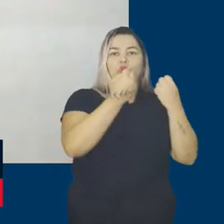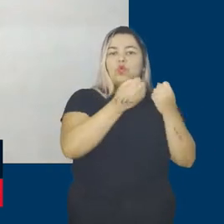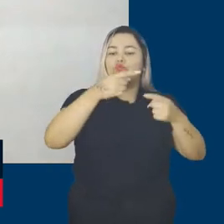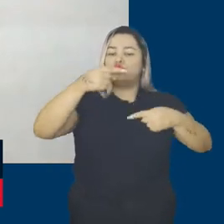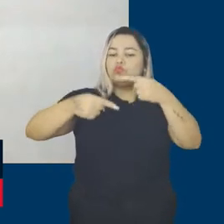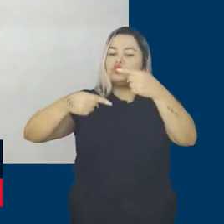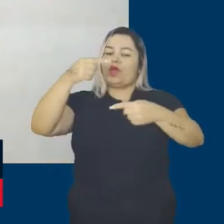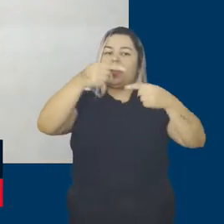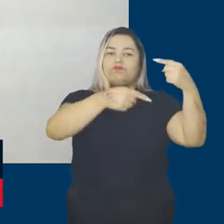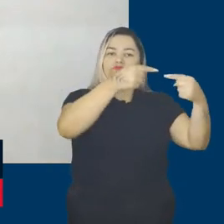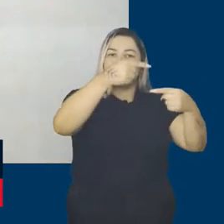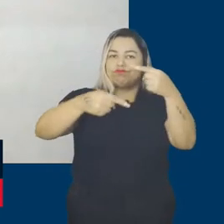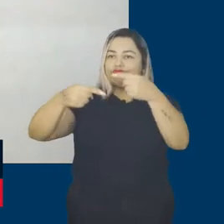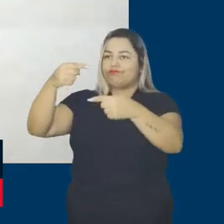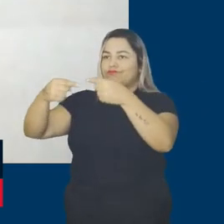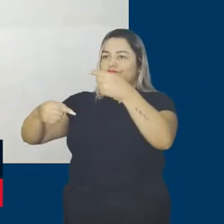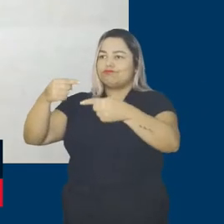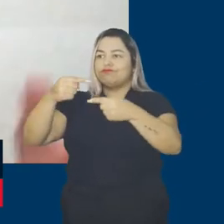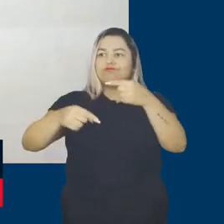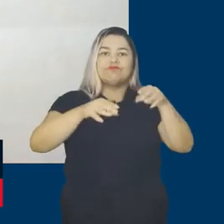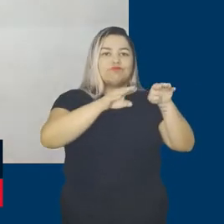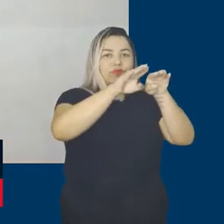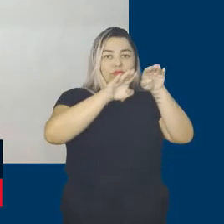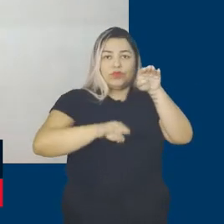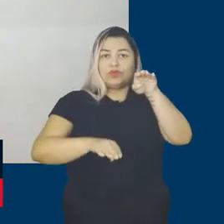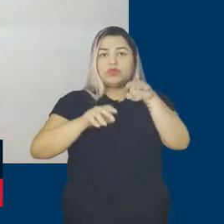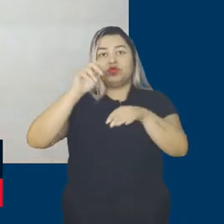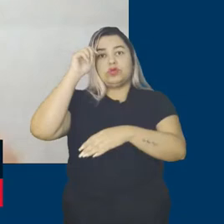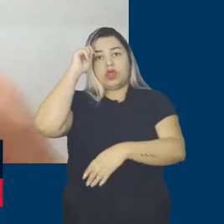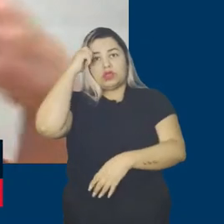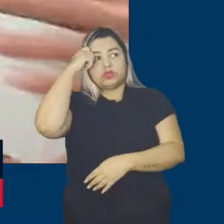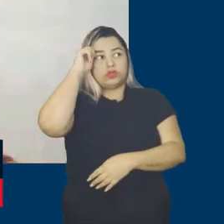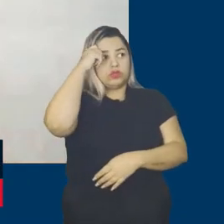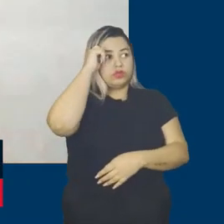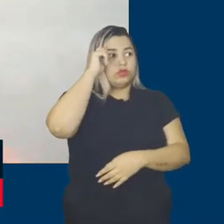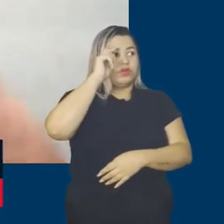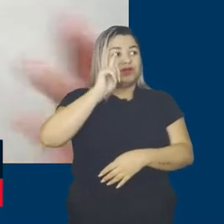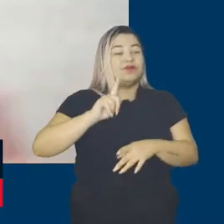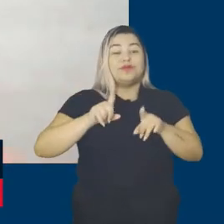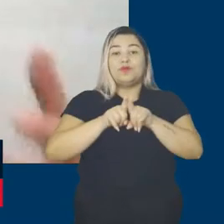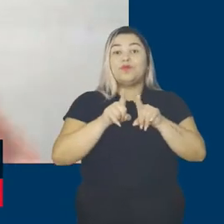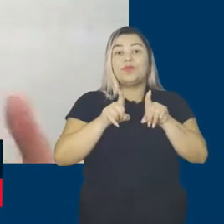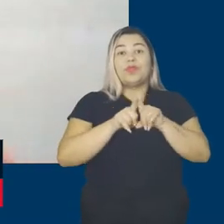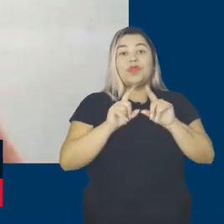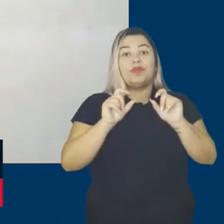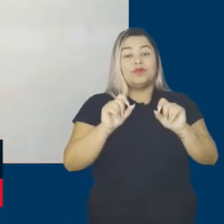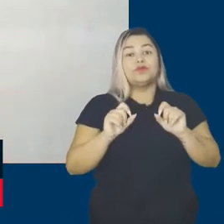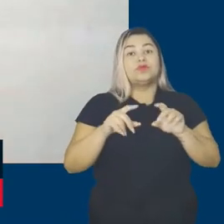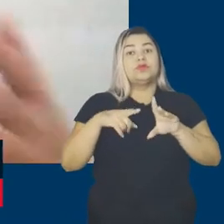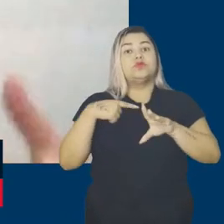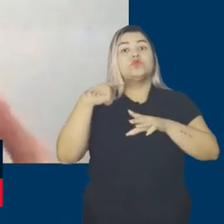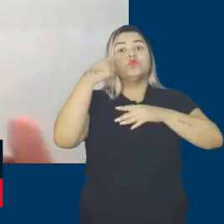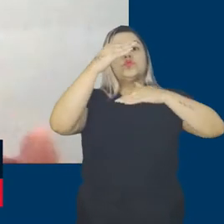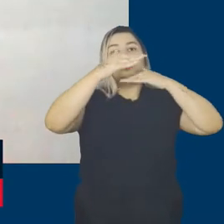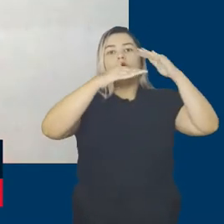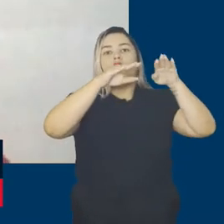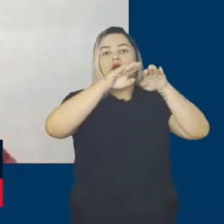indústria, discutindo a questão da desigualdade, de raça, de gênero, e o papel da superação dessas